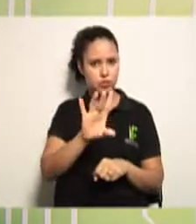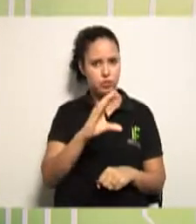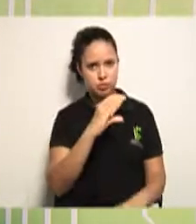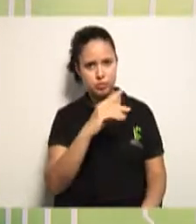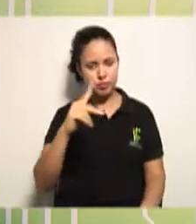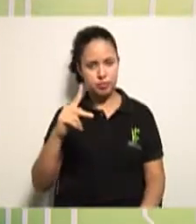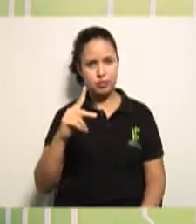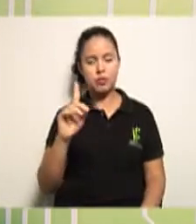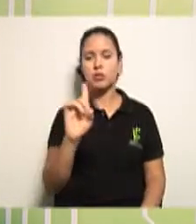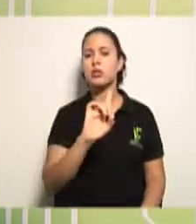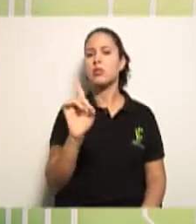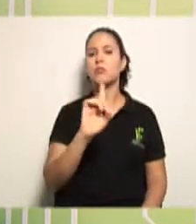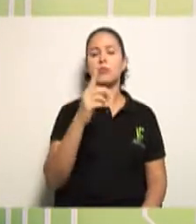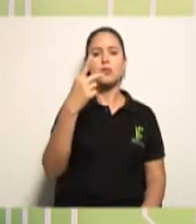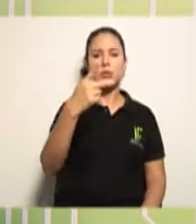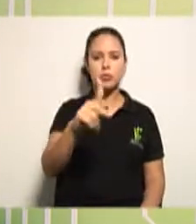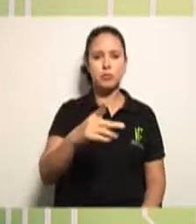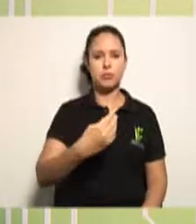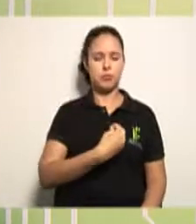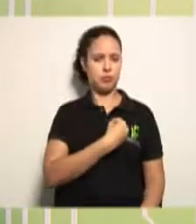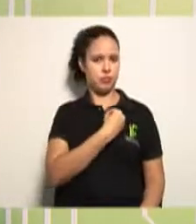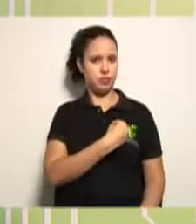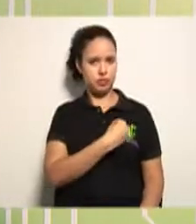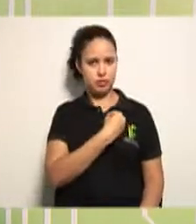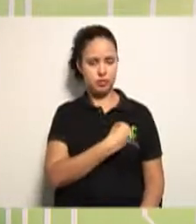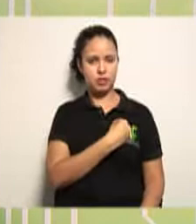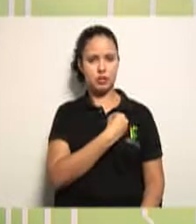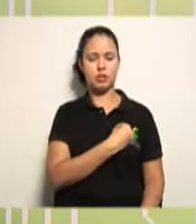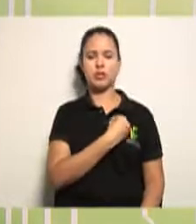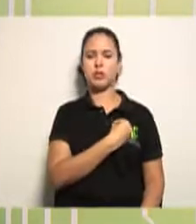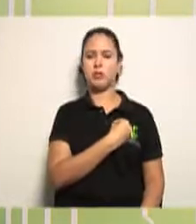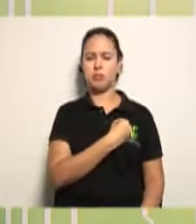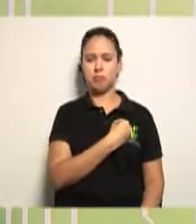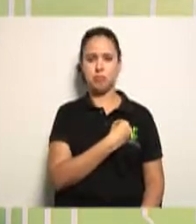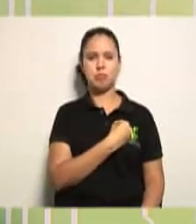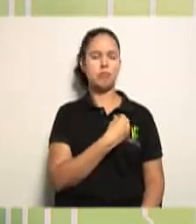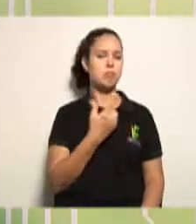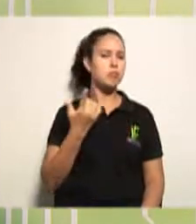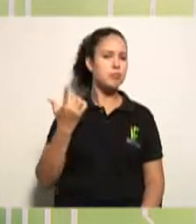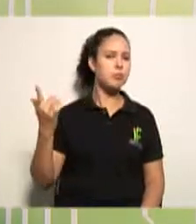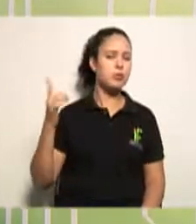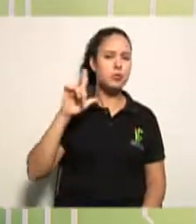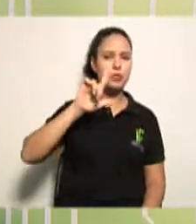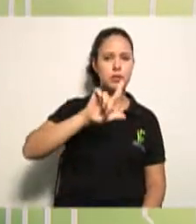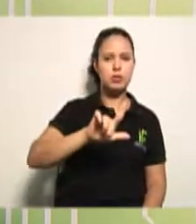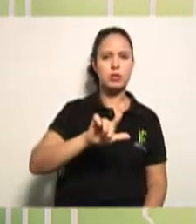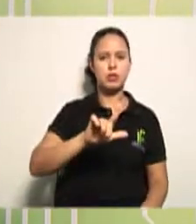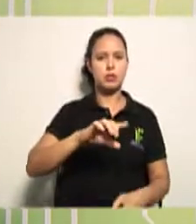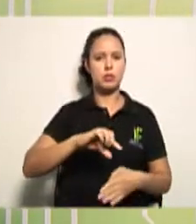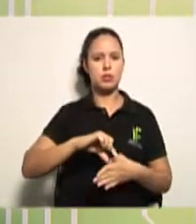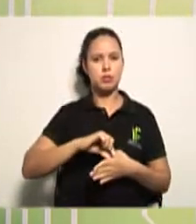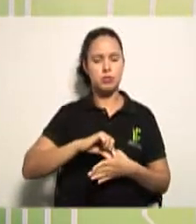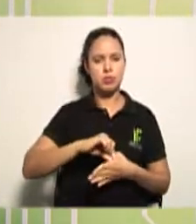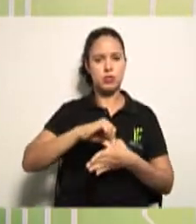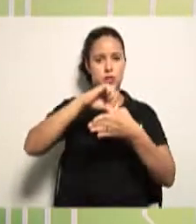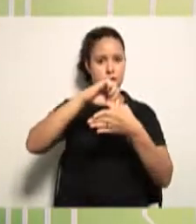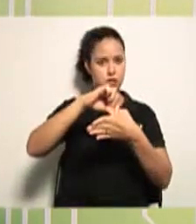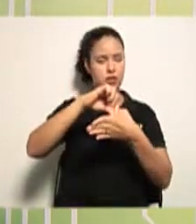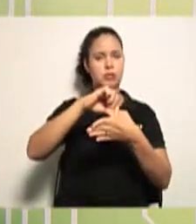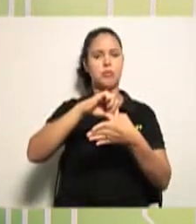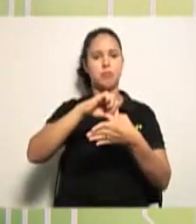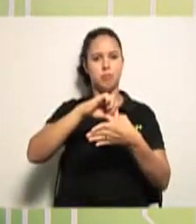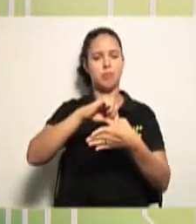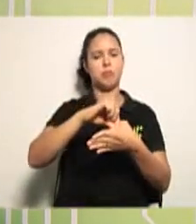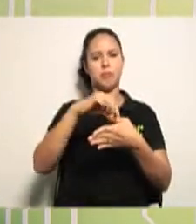de toda uma vida, gestor de uma capacidade que você tem de liderar, porque você é um líder de